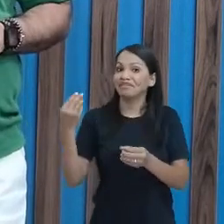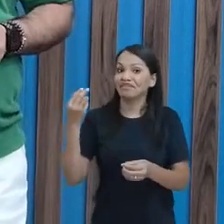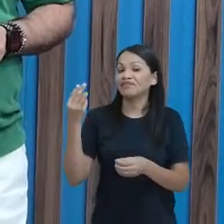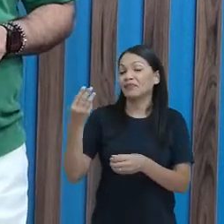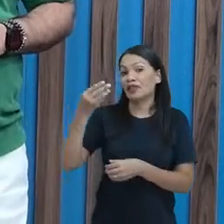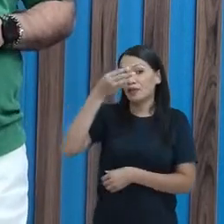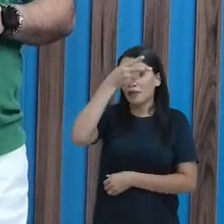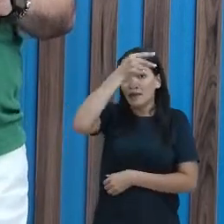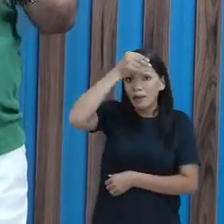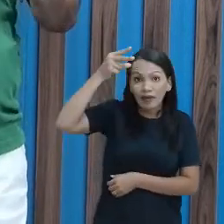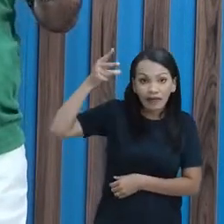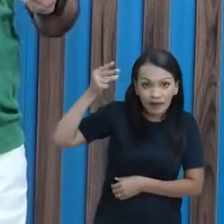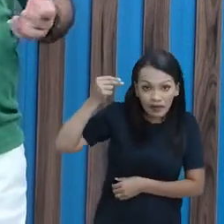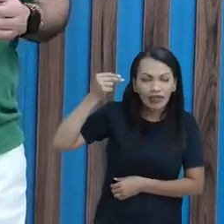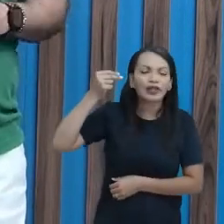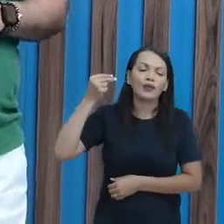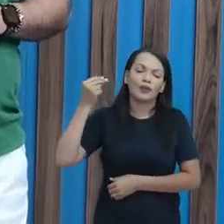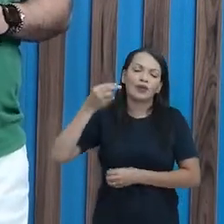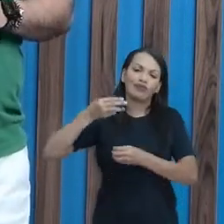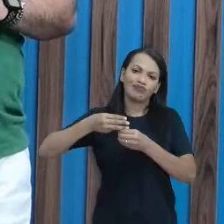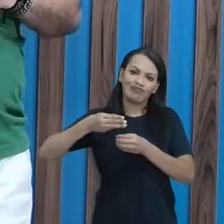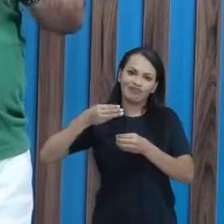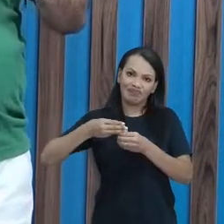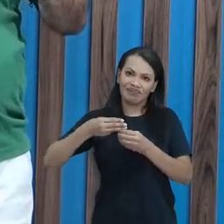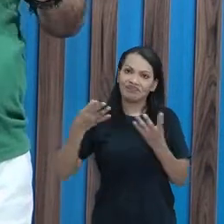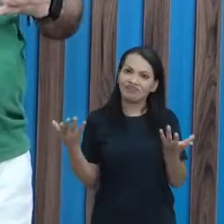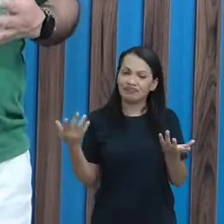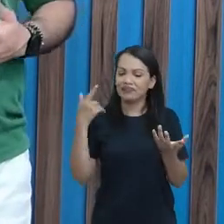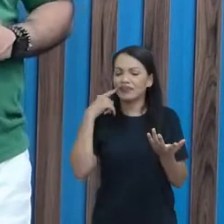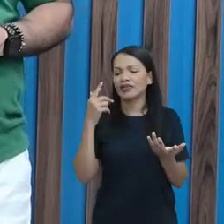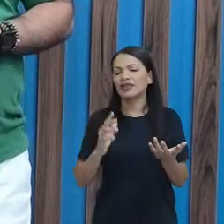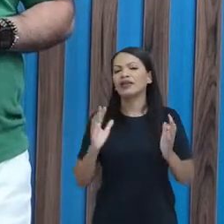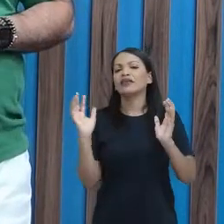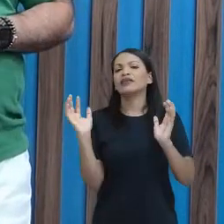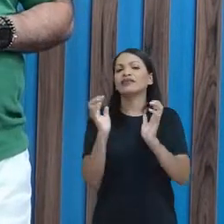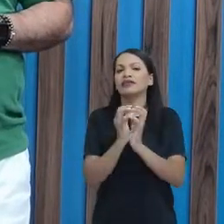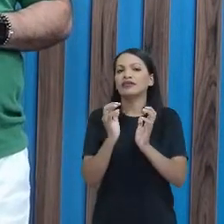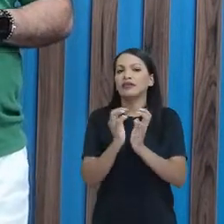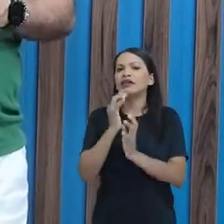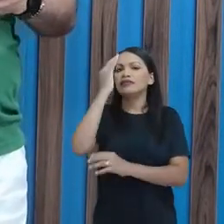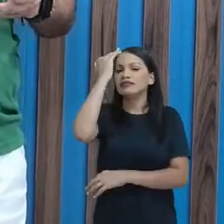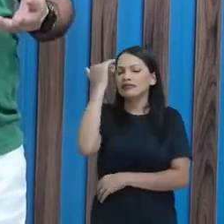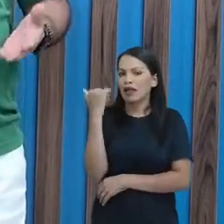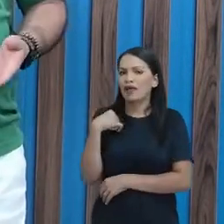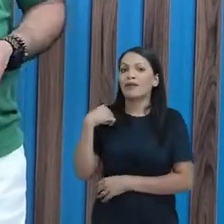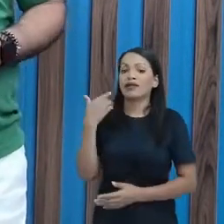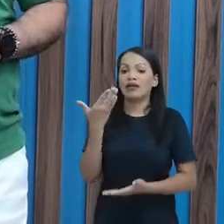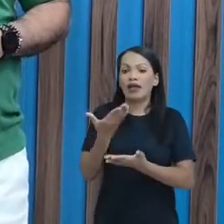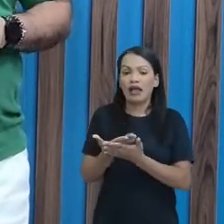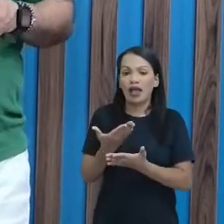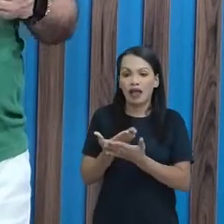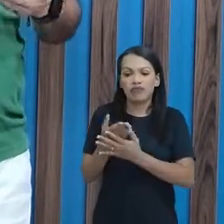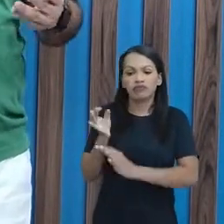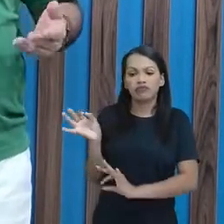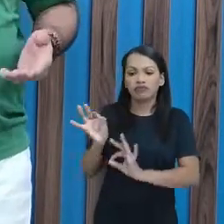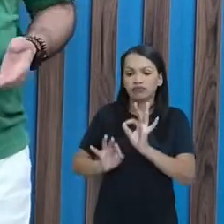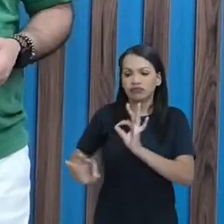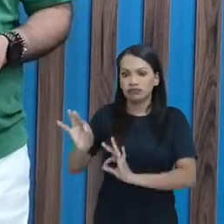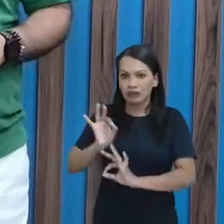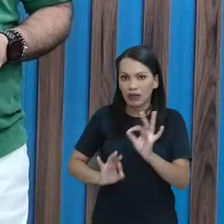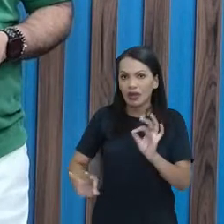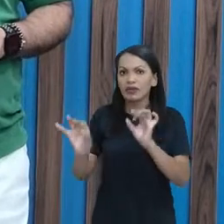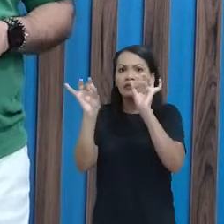de Recife, então você saiba que nós estamos aqui hoje para mais uma aula que a gente preparou especialmente aí